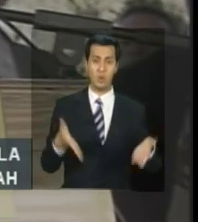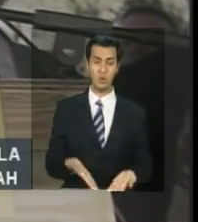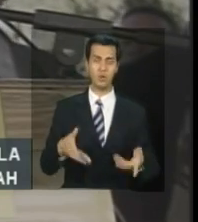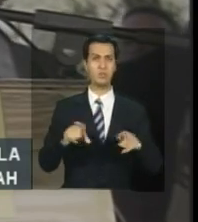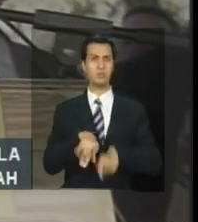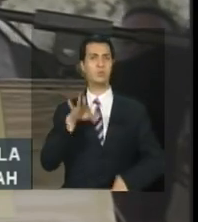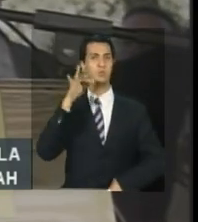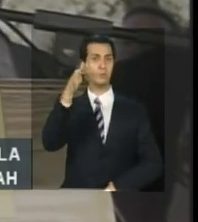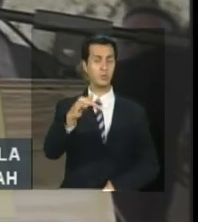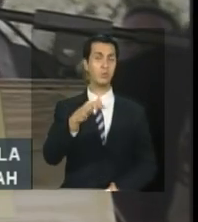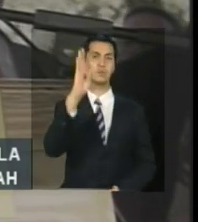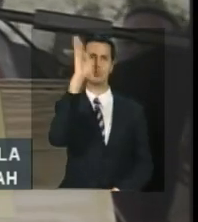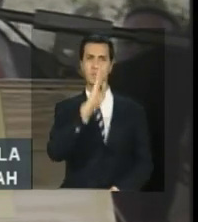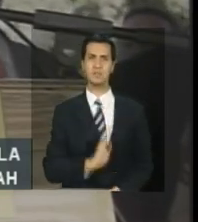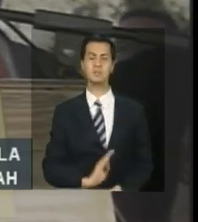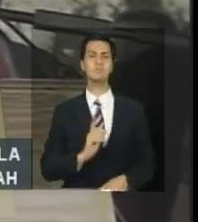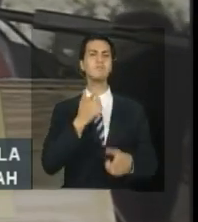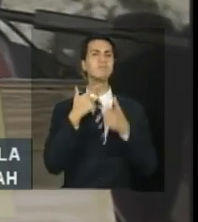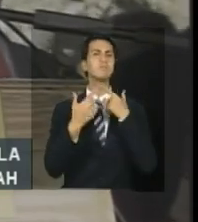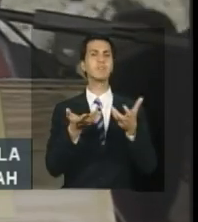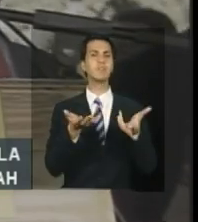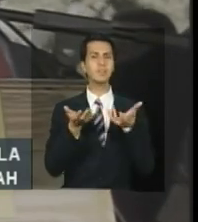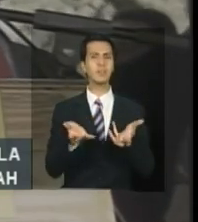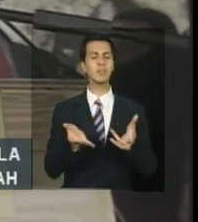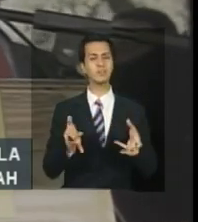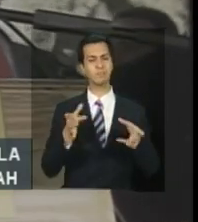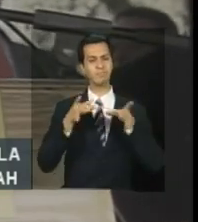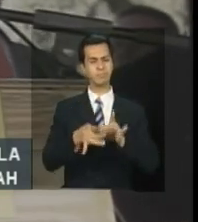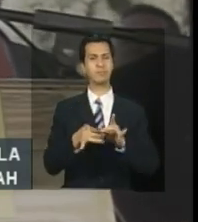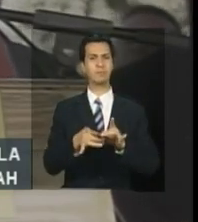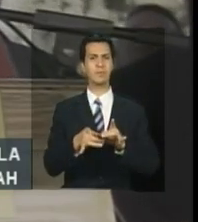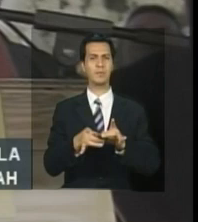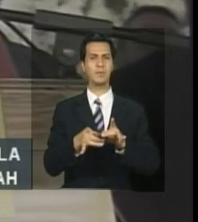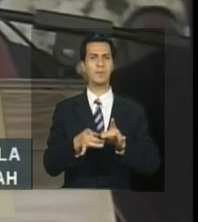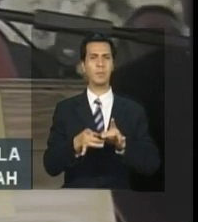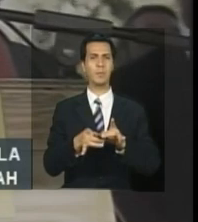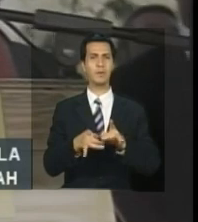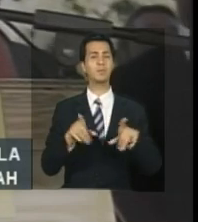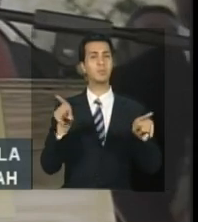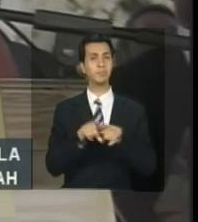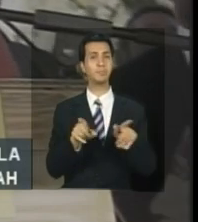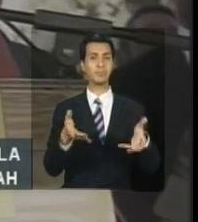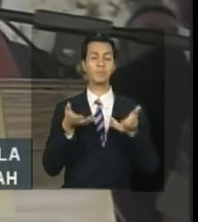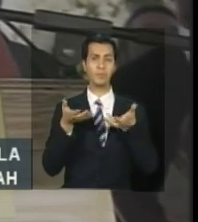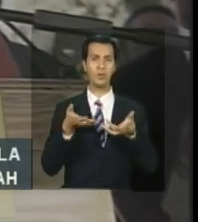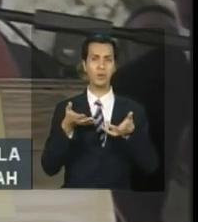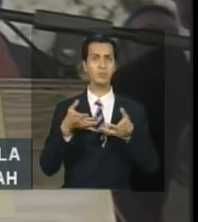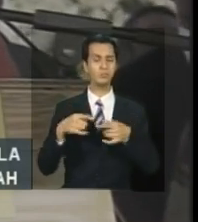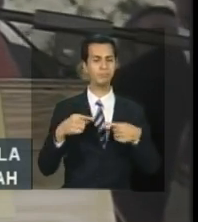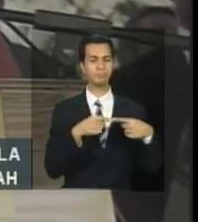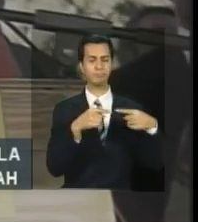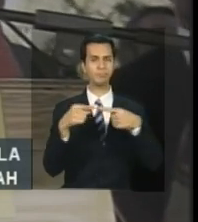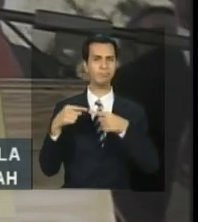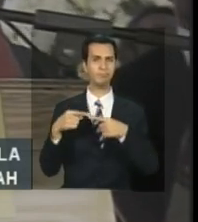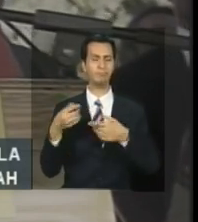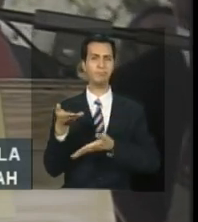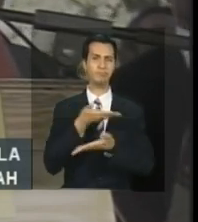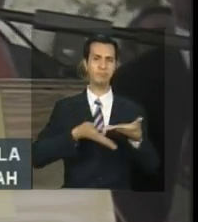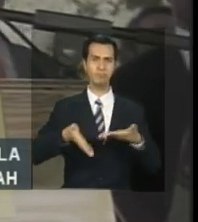Brasil procura formar parcerias solidárias e encontrar fórmulas simétricas